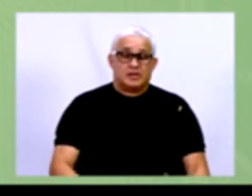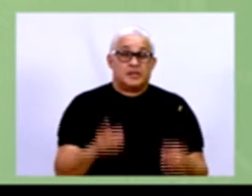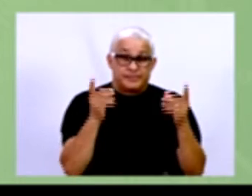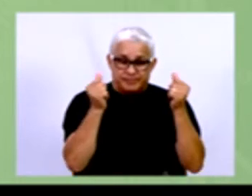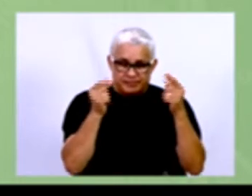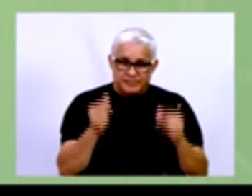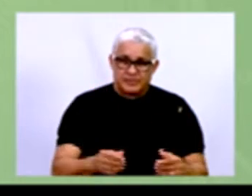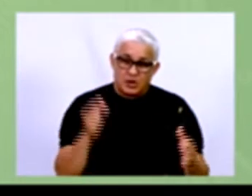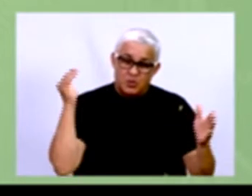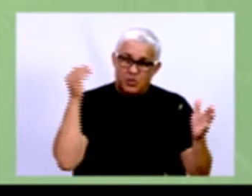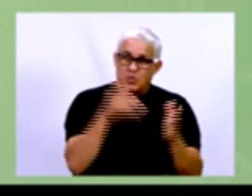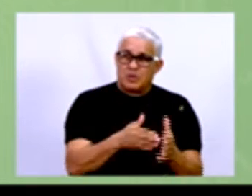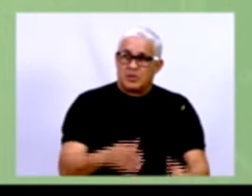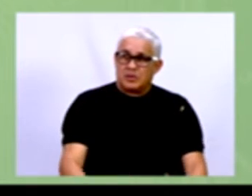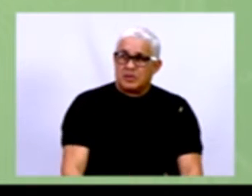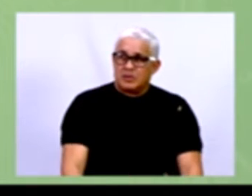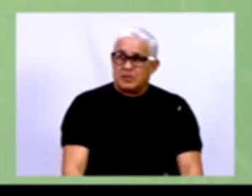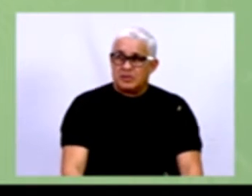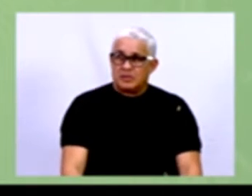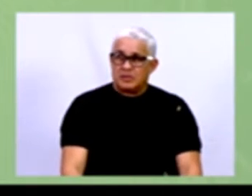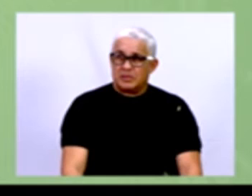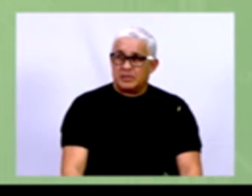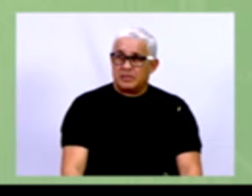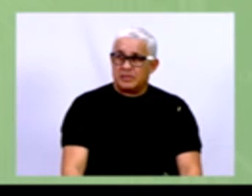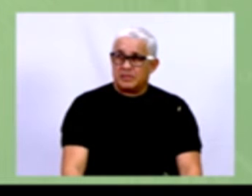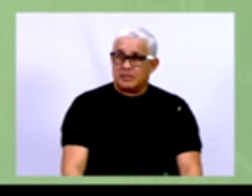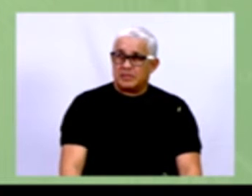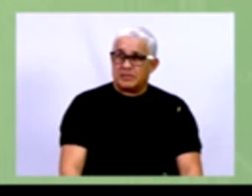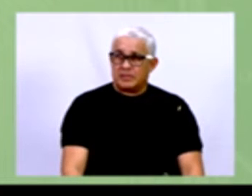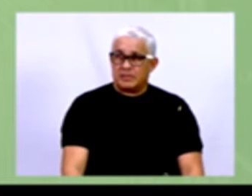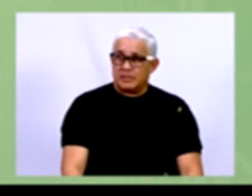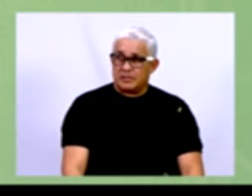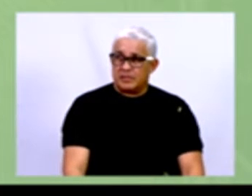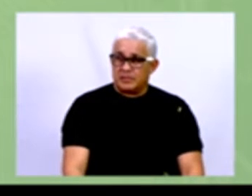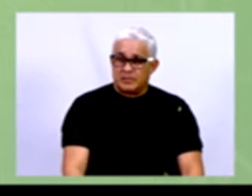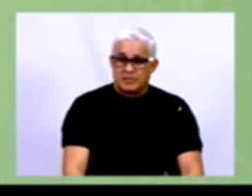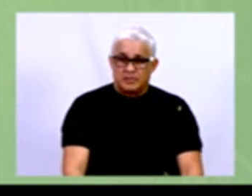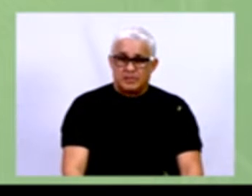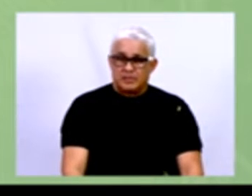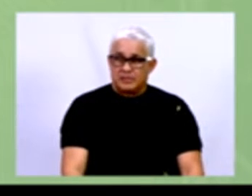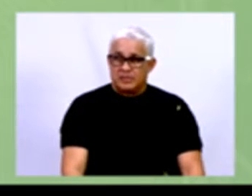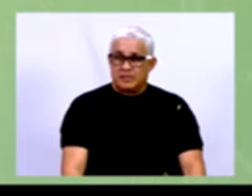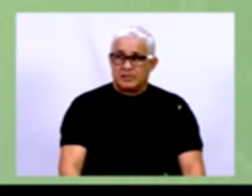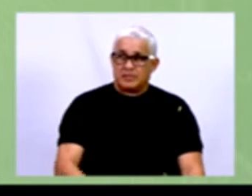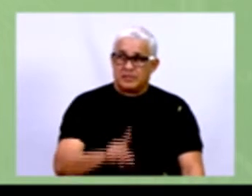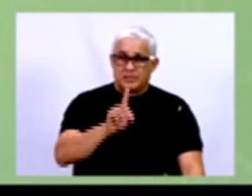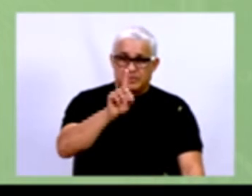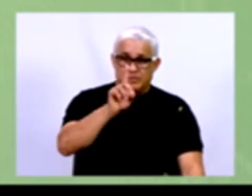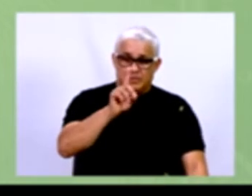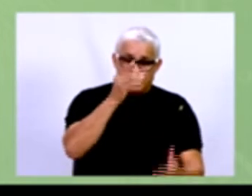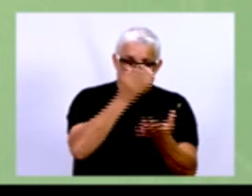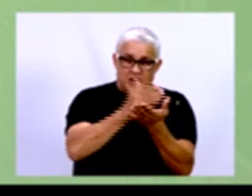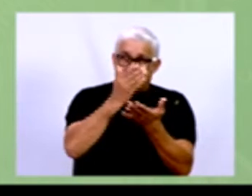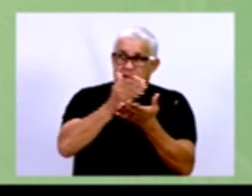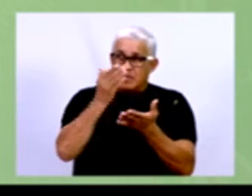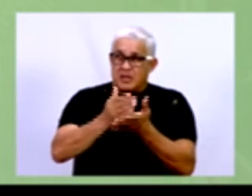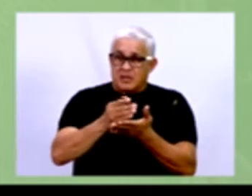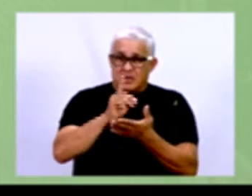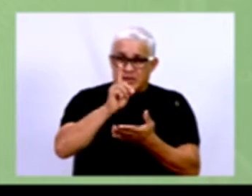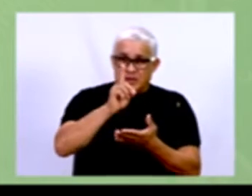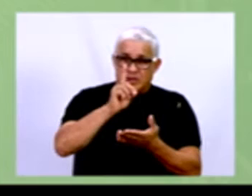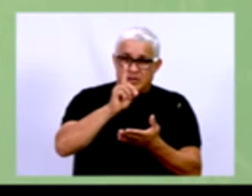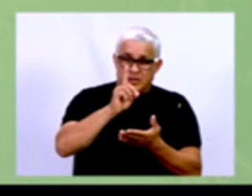último, nós destacamos, vamos abordar as divisões didáticas da economia aplicada, que são